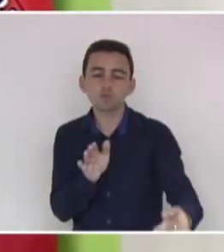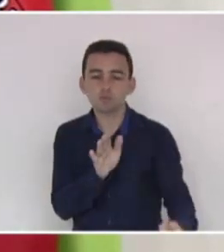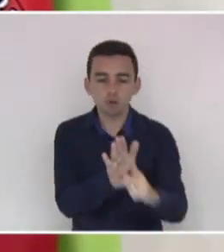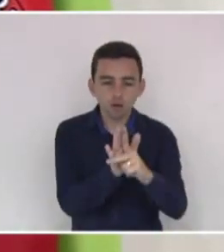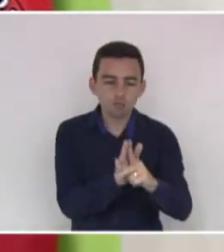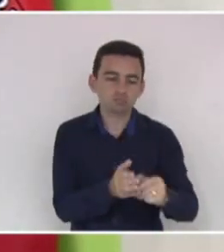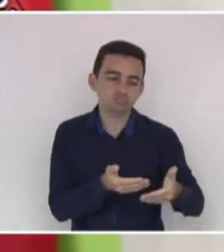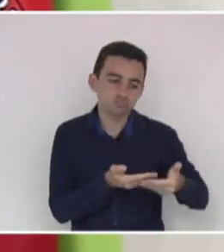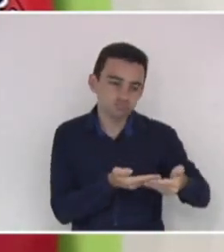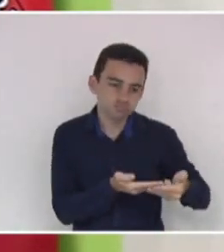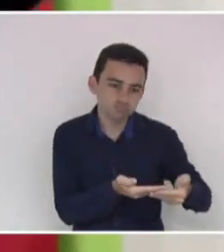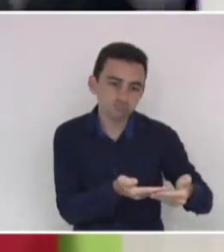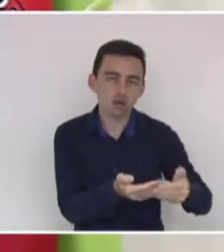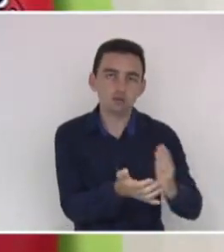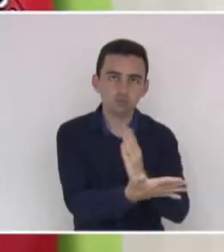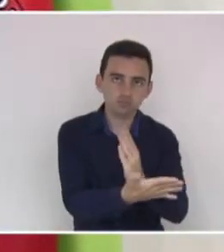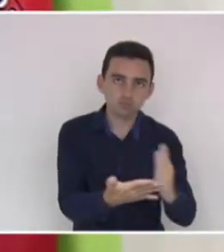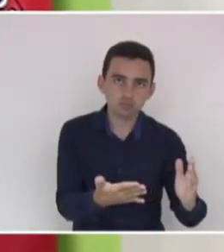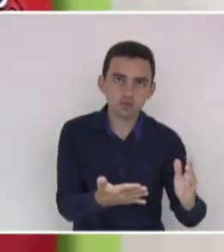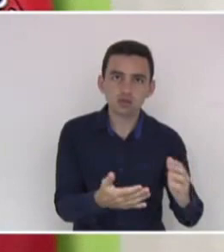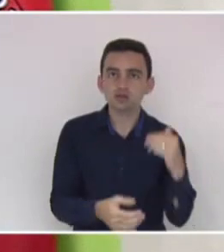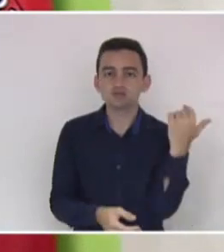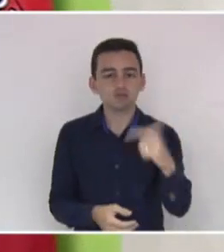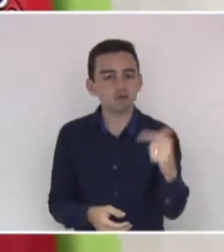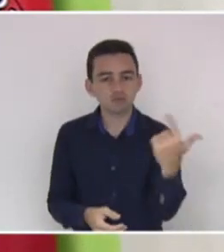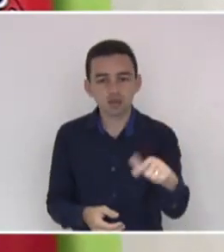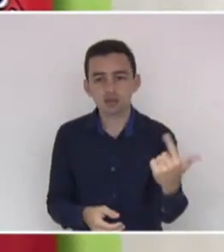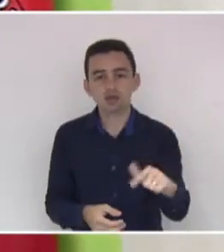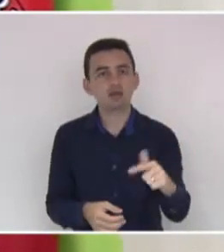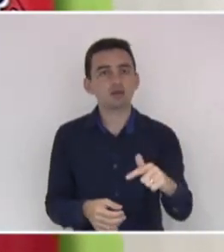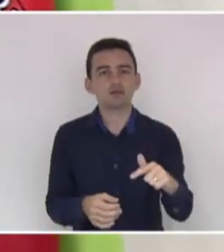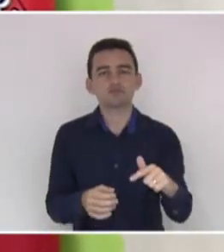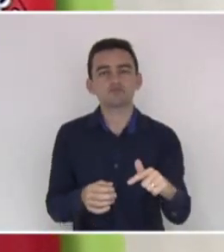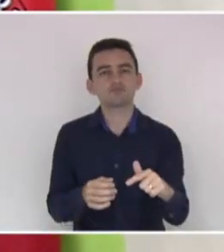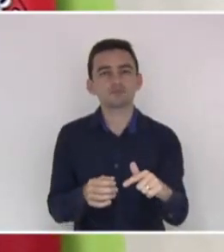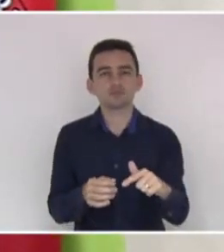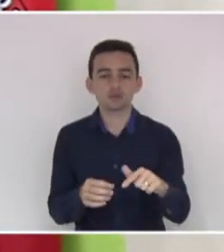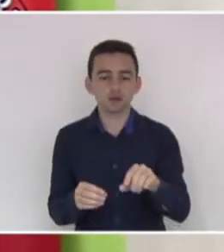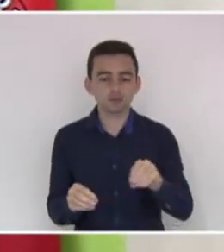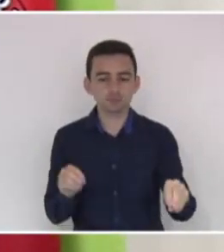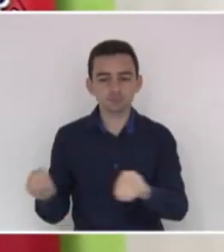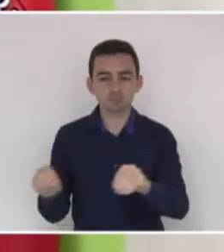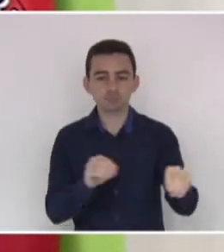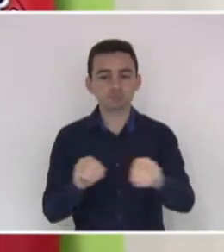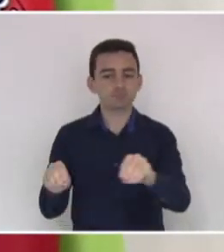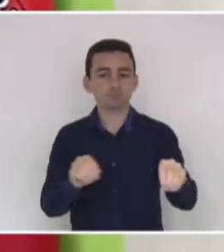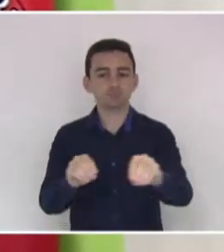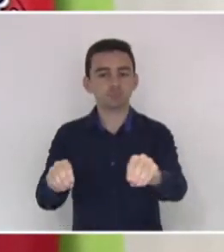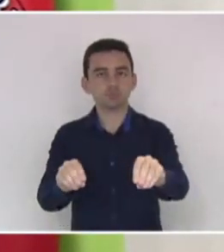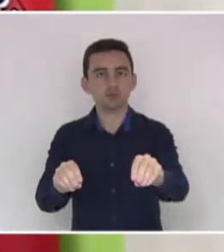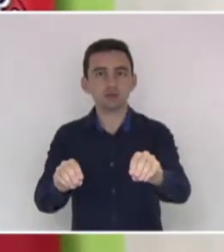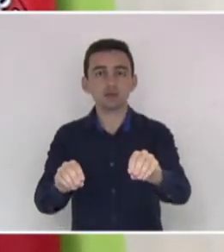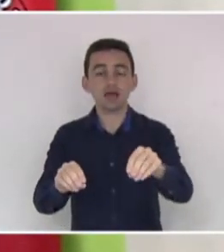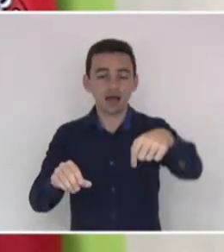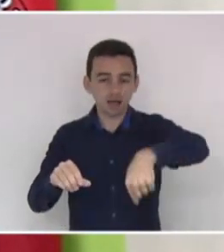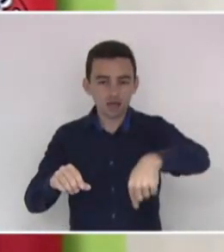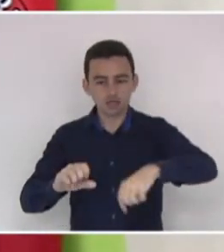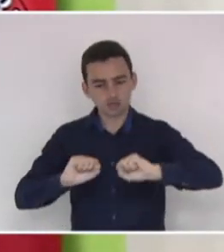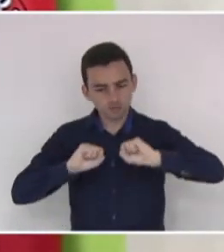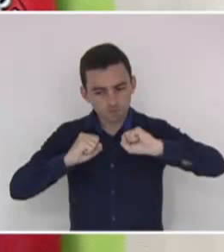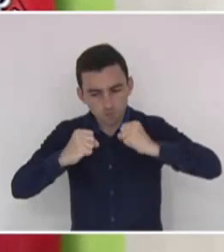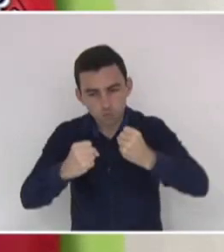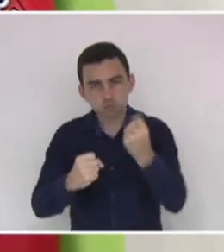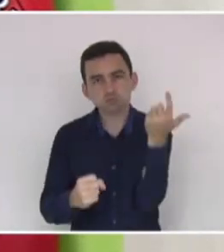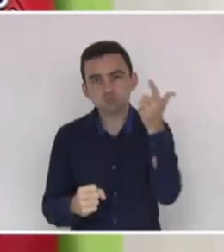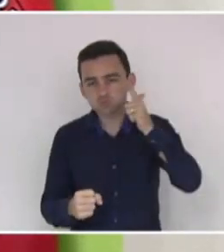hidrovias, e que não tem a melhor logística, consegue, com muito esforço de quem produz, de